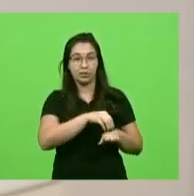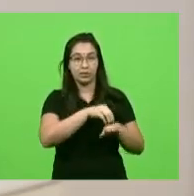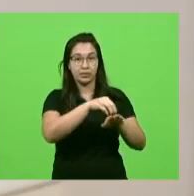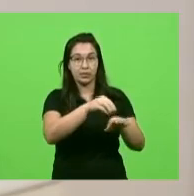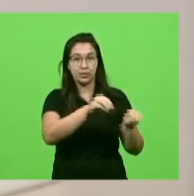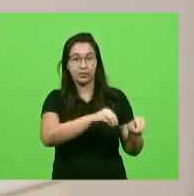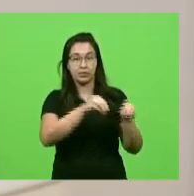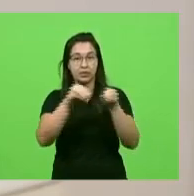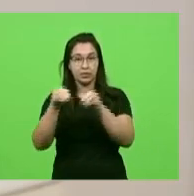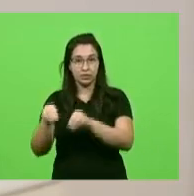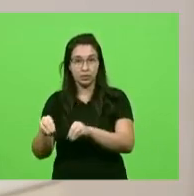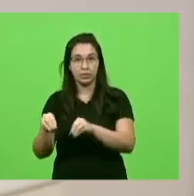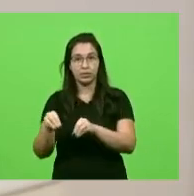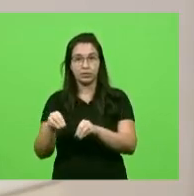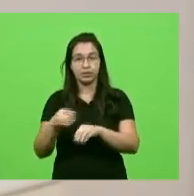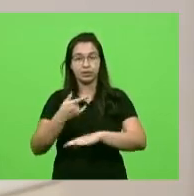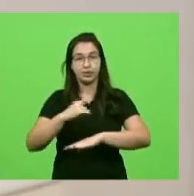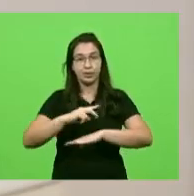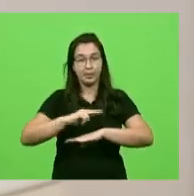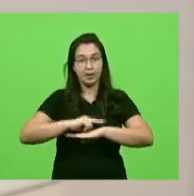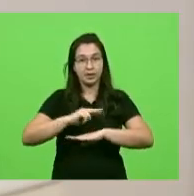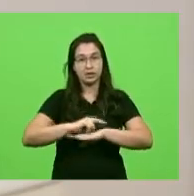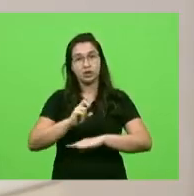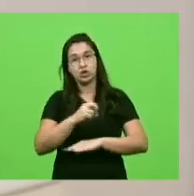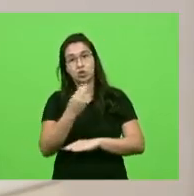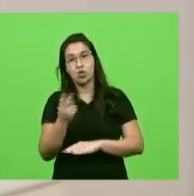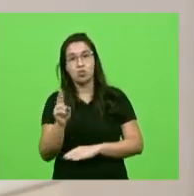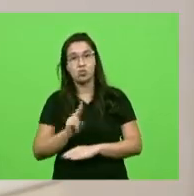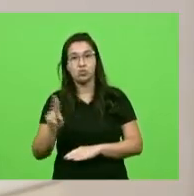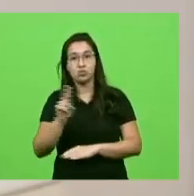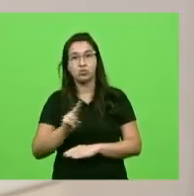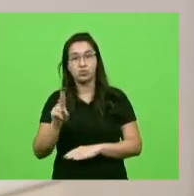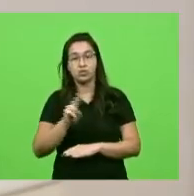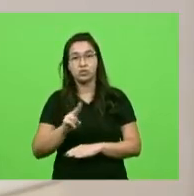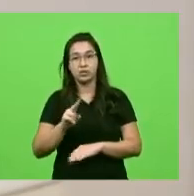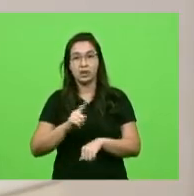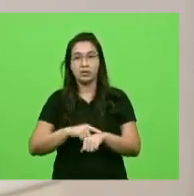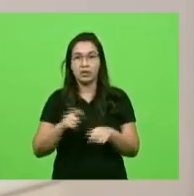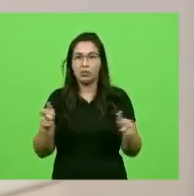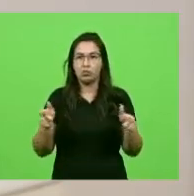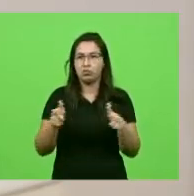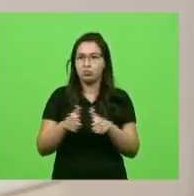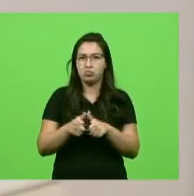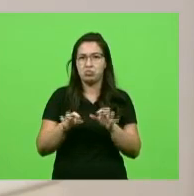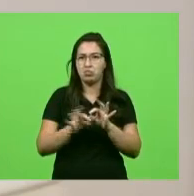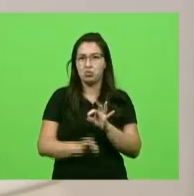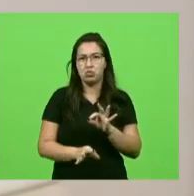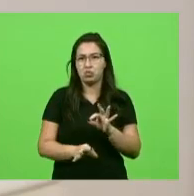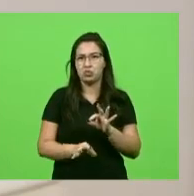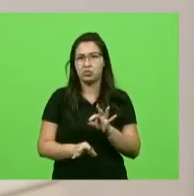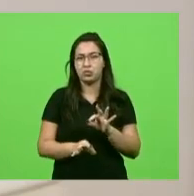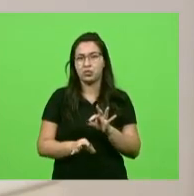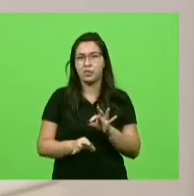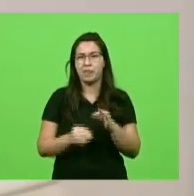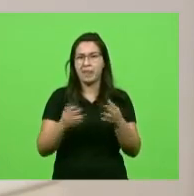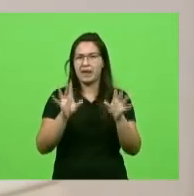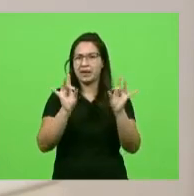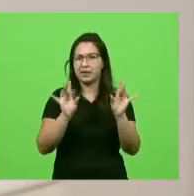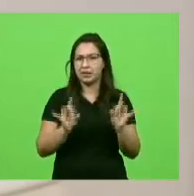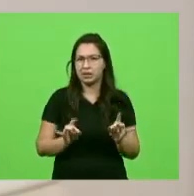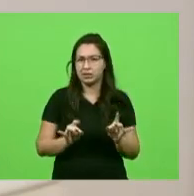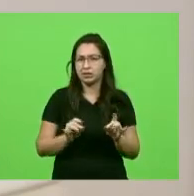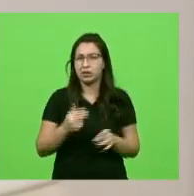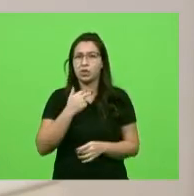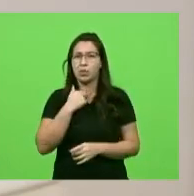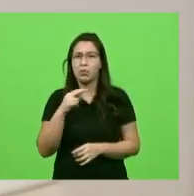ou em outros usos de curta permanência, como recuperação pós-anestésica. Suas características não permitem que ele seja adequado